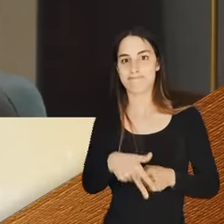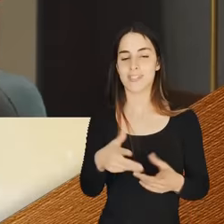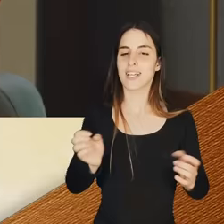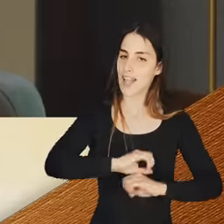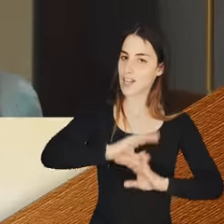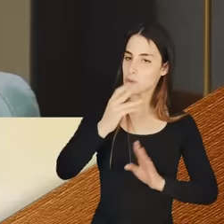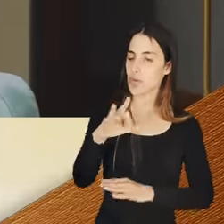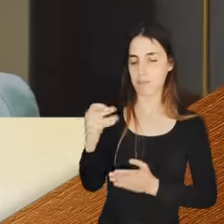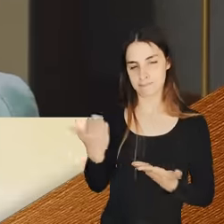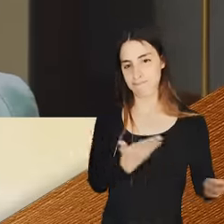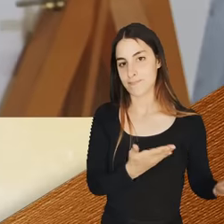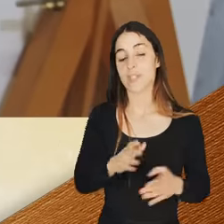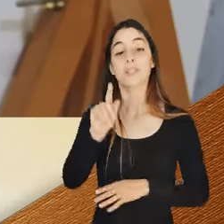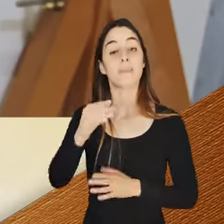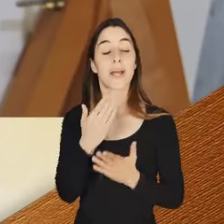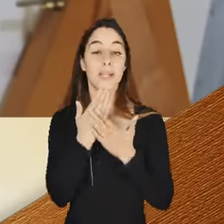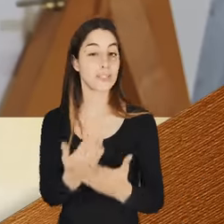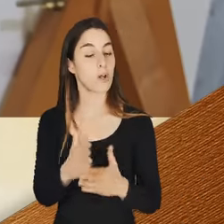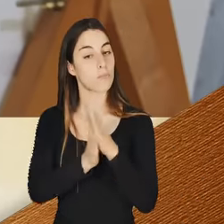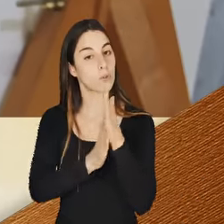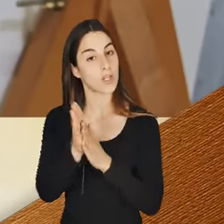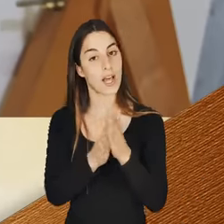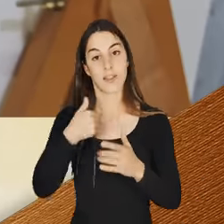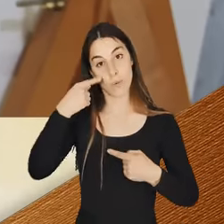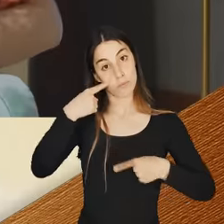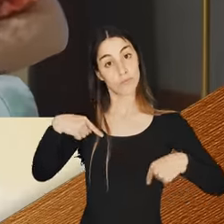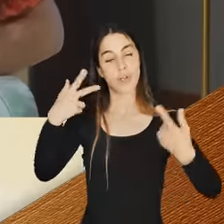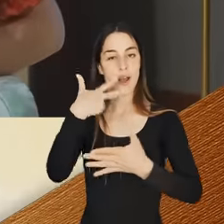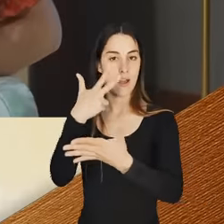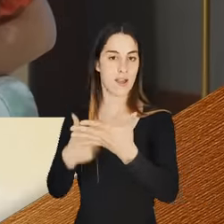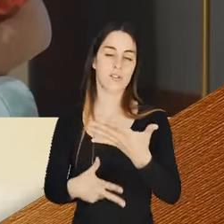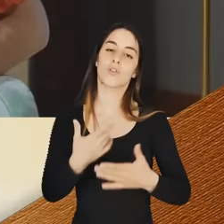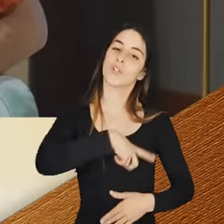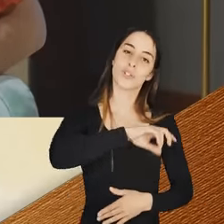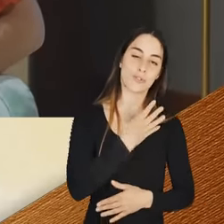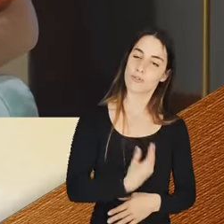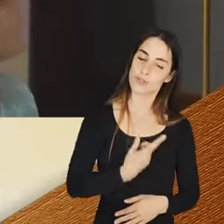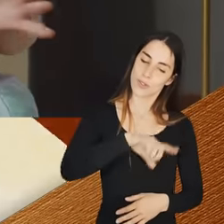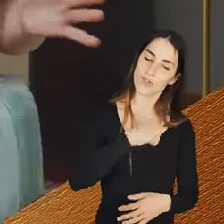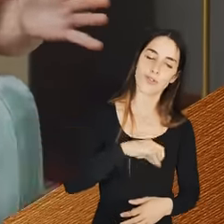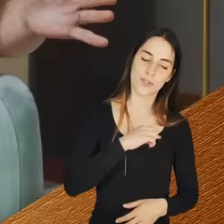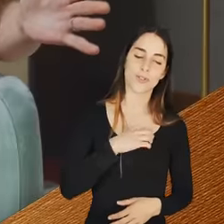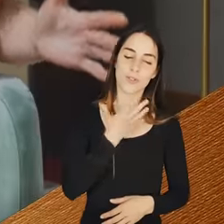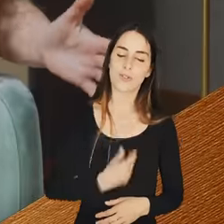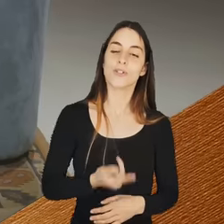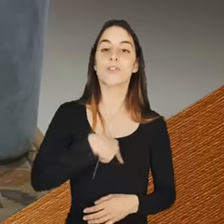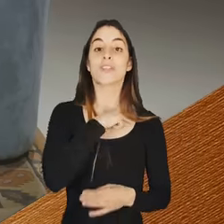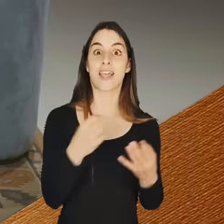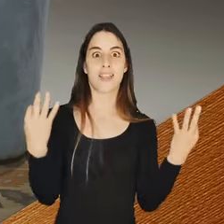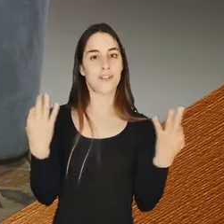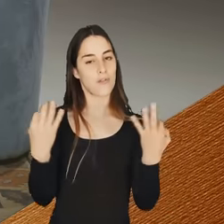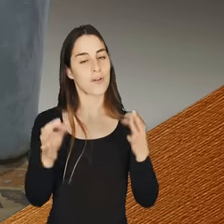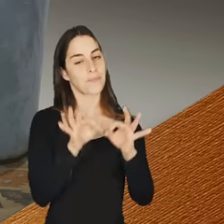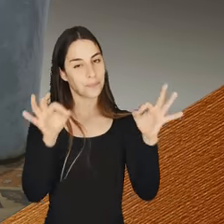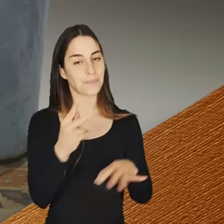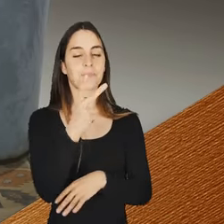Disposta? Agradecer também a oportunidade de estar aqui a mostrar a minha arte, que é uma coisa O prazer é todo nosso. Para mim. O prazer é todo nosso. Muito obrigado. É de facto, como o Vítor disse,